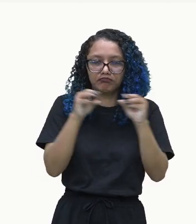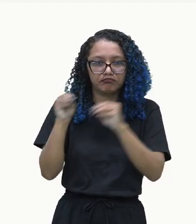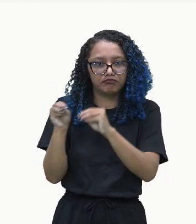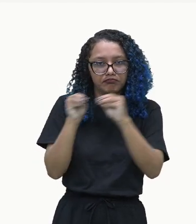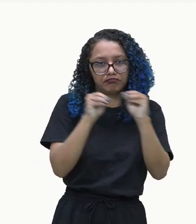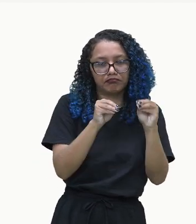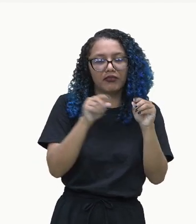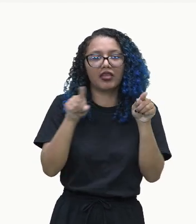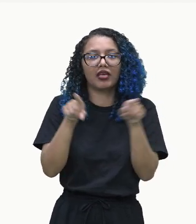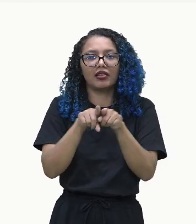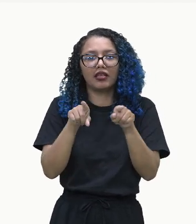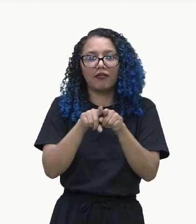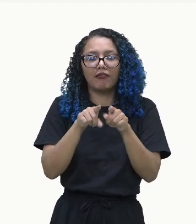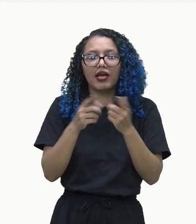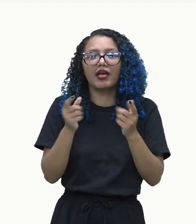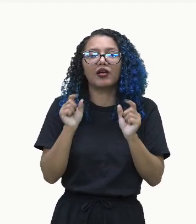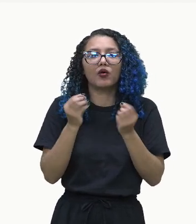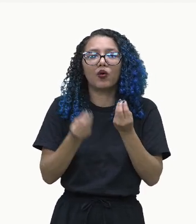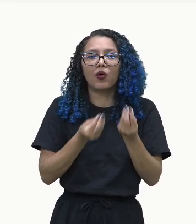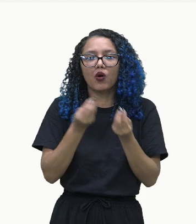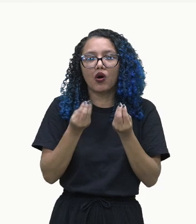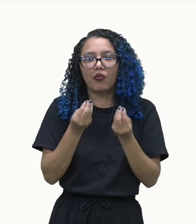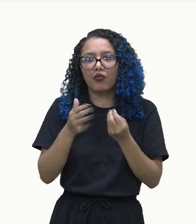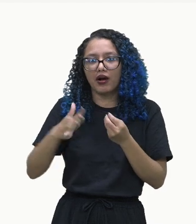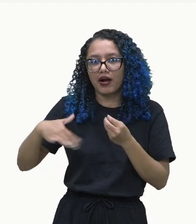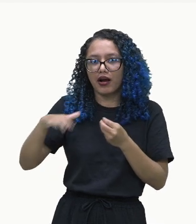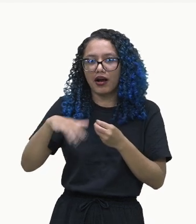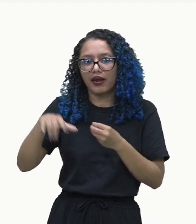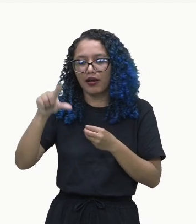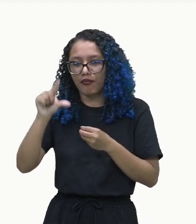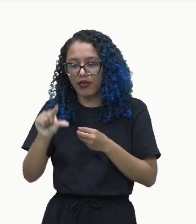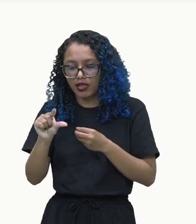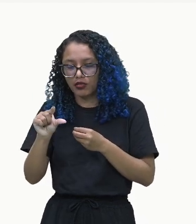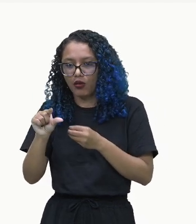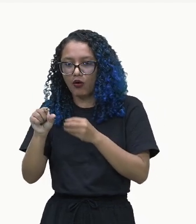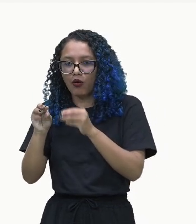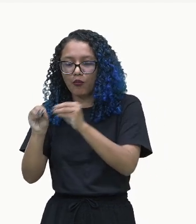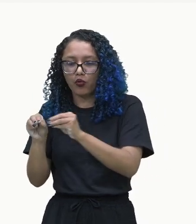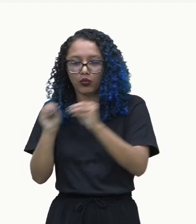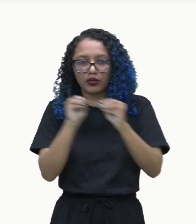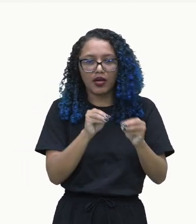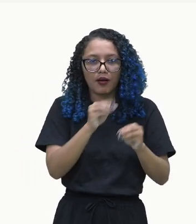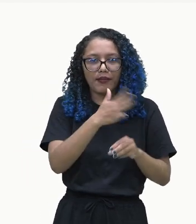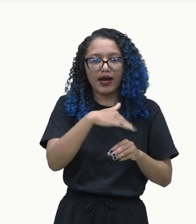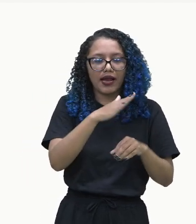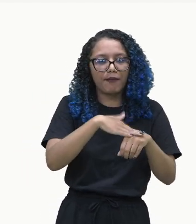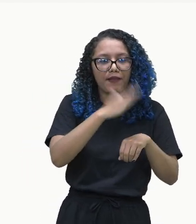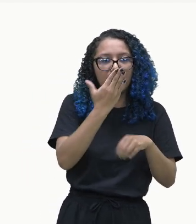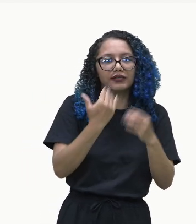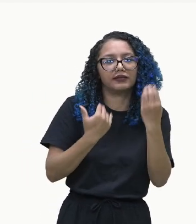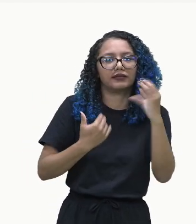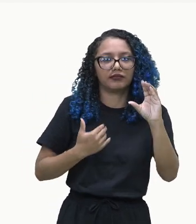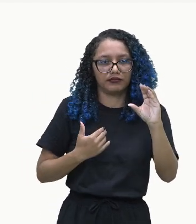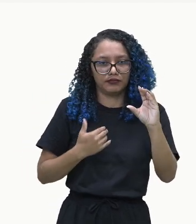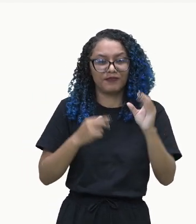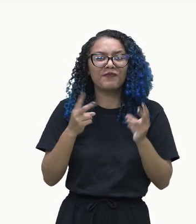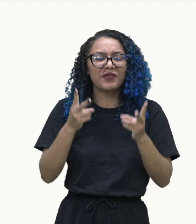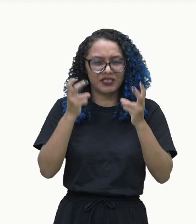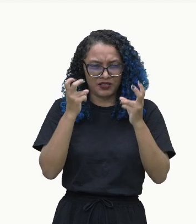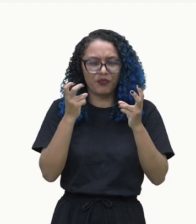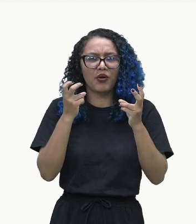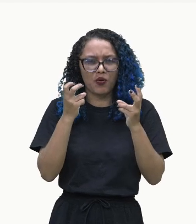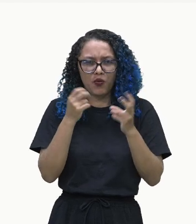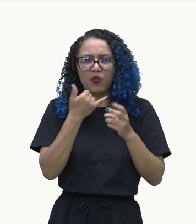região de menor para maior concentração. Vocês estão entendendo por que há gasto de